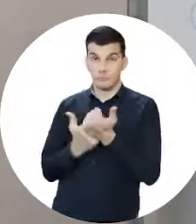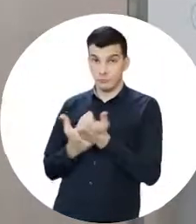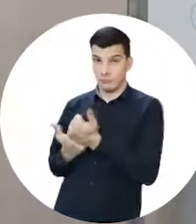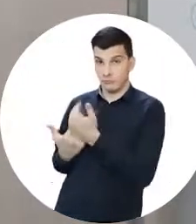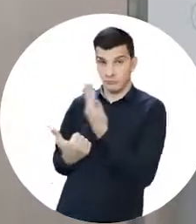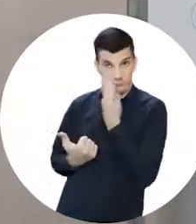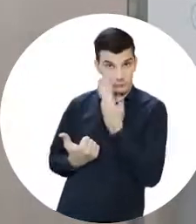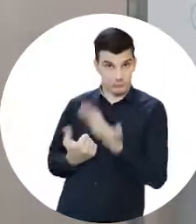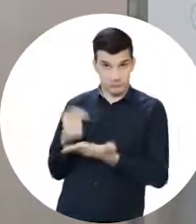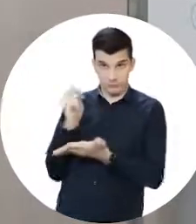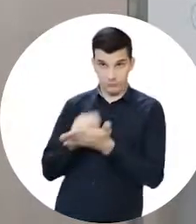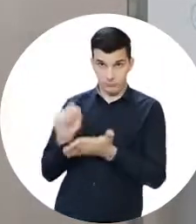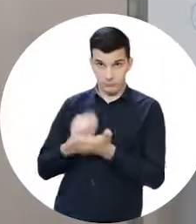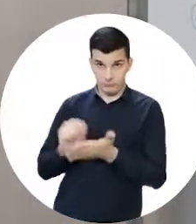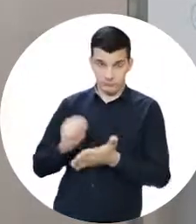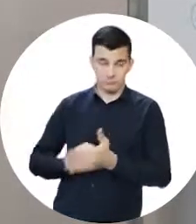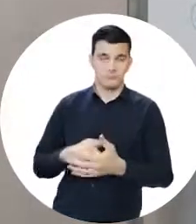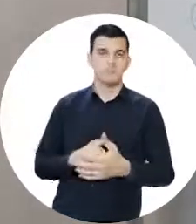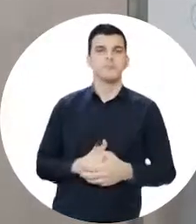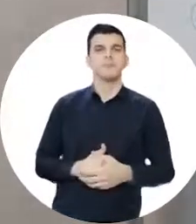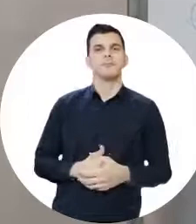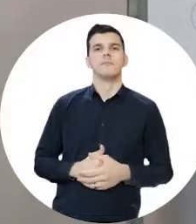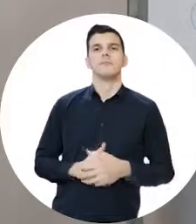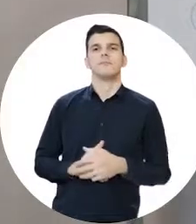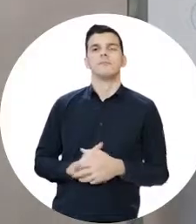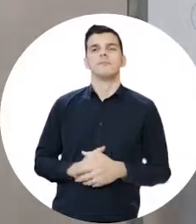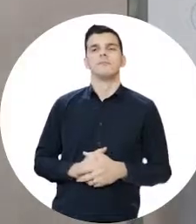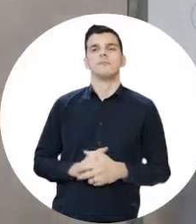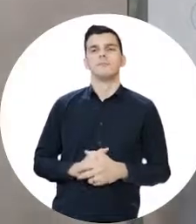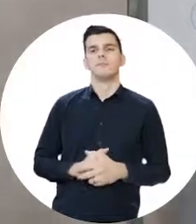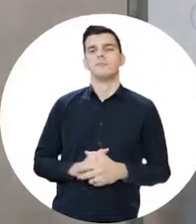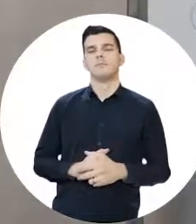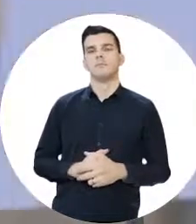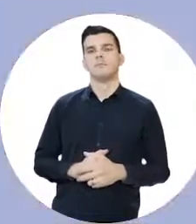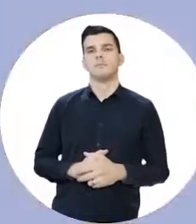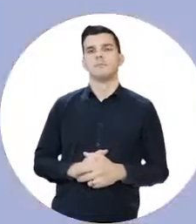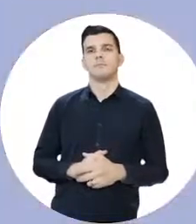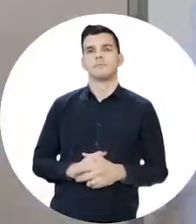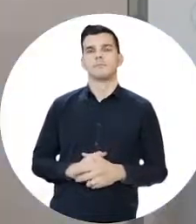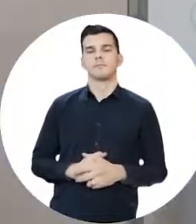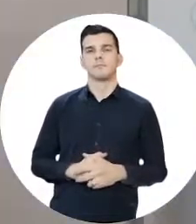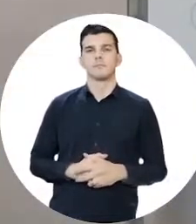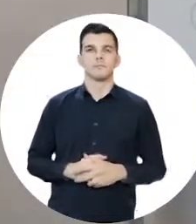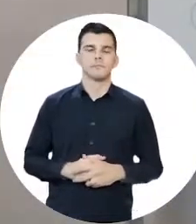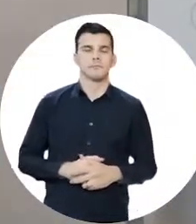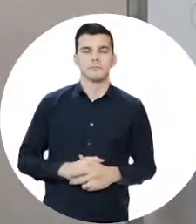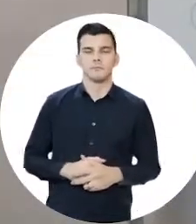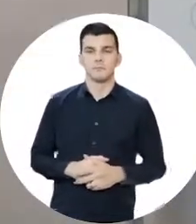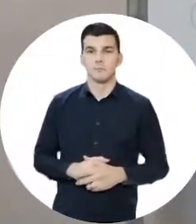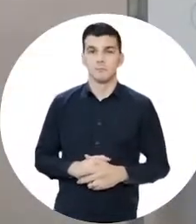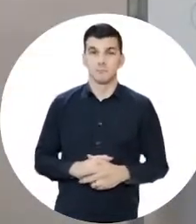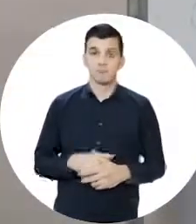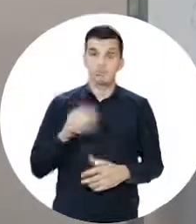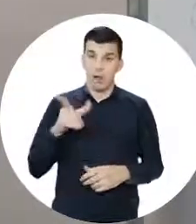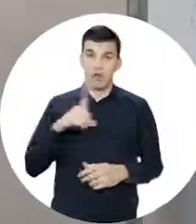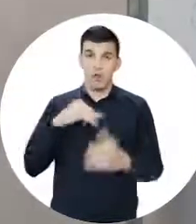comum é igual a massa de soluto dividido pelo volume da solução. Massa de soluto por volume de